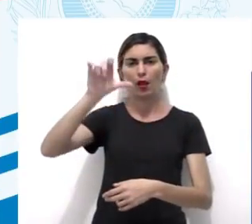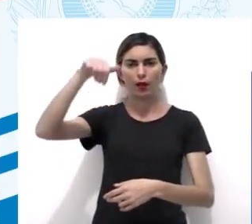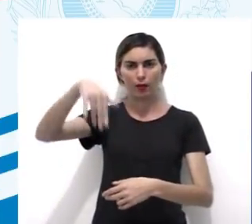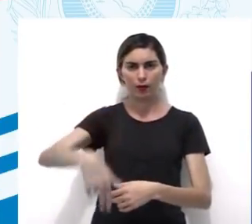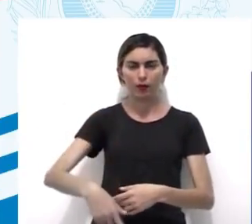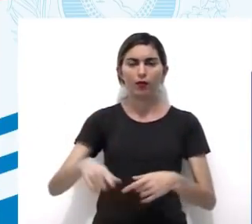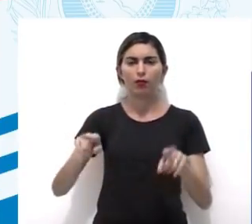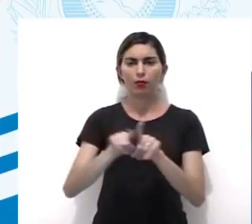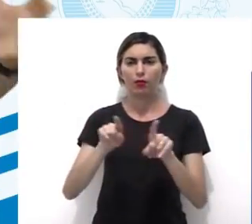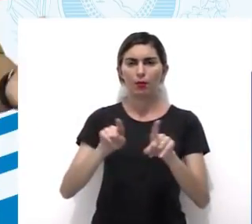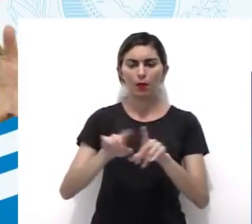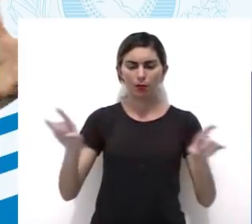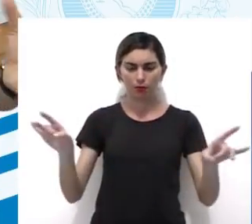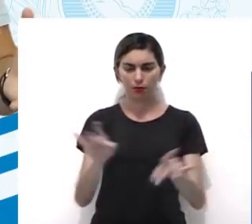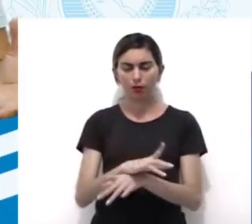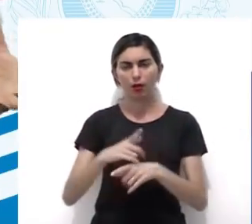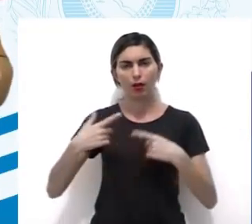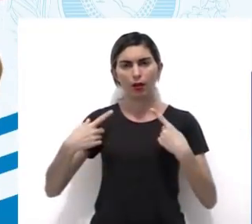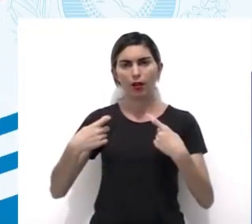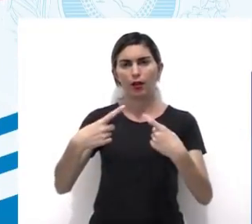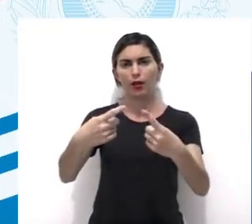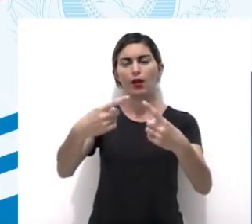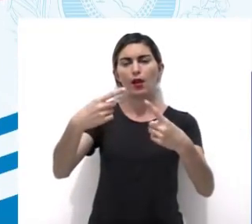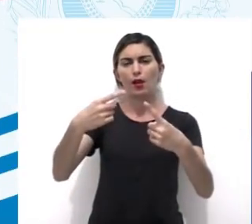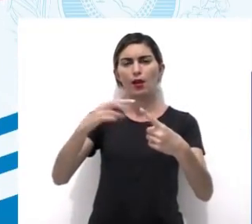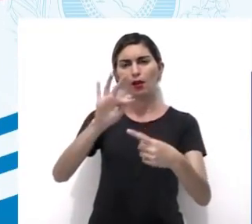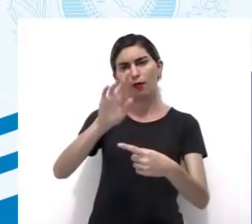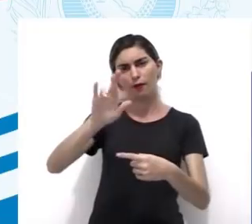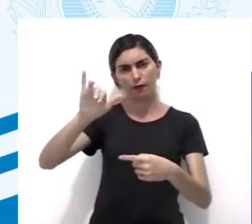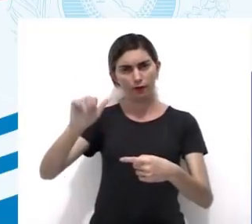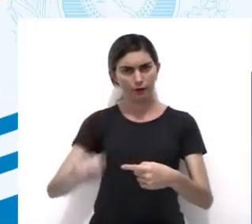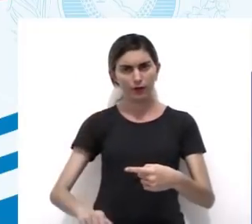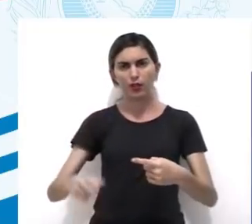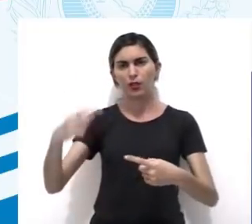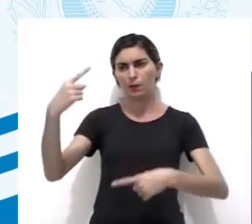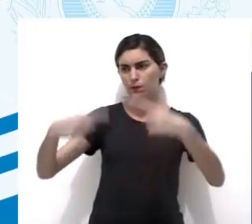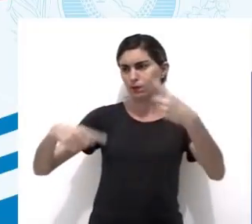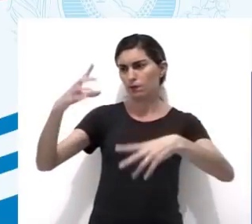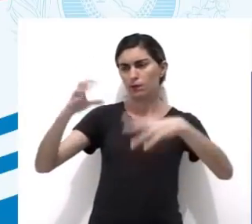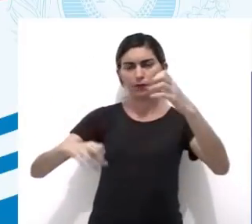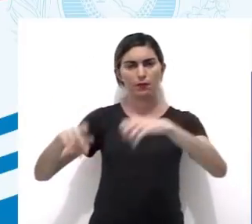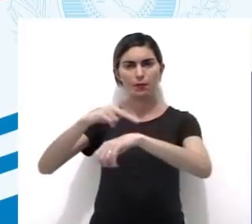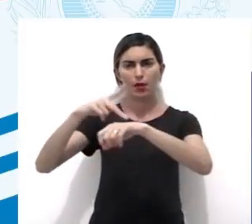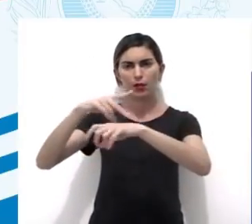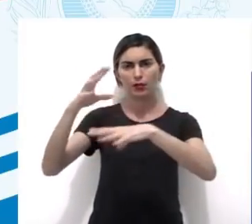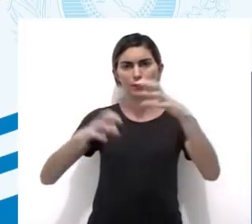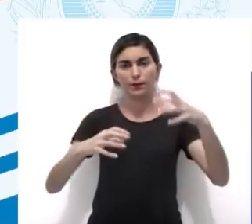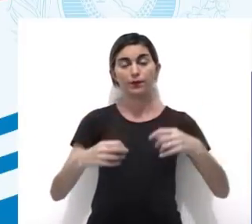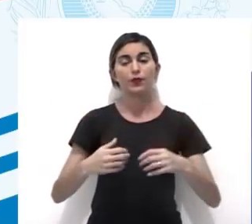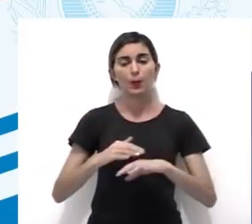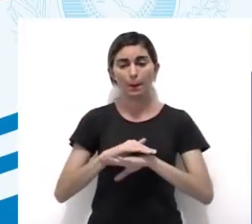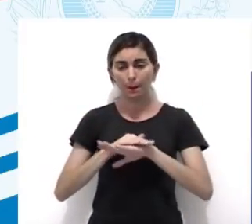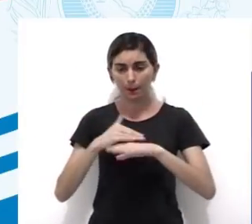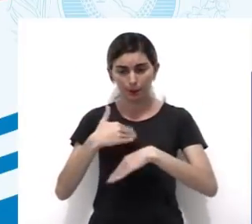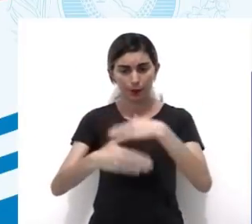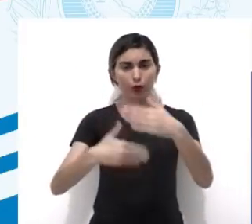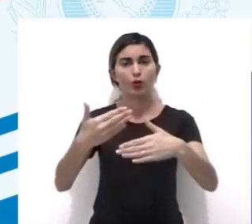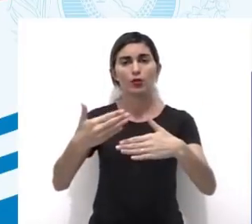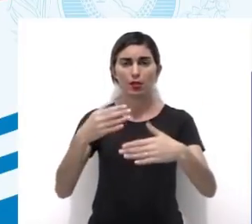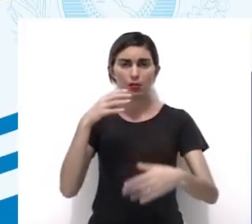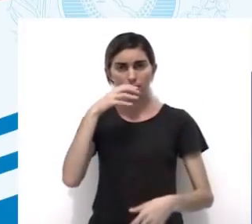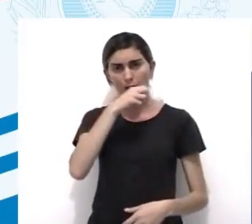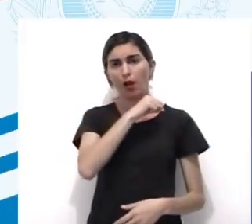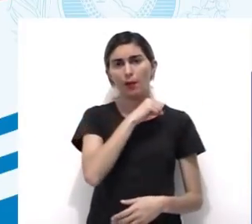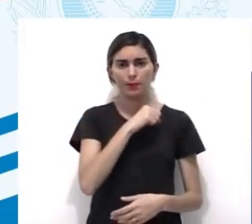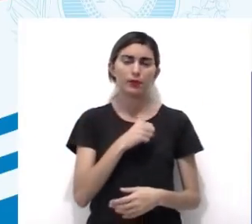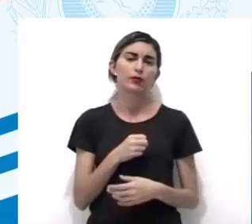Fria. Então, alguns aspectos, né, foram contribuindo para que esse processo se tornasse um processo mais